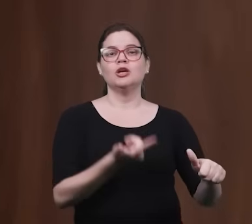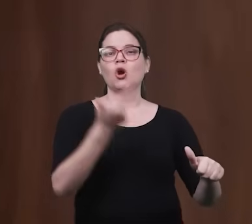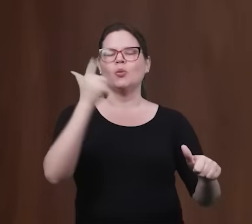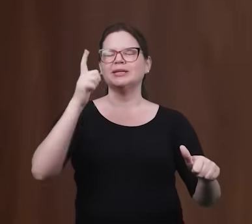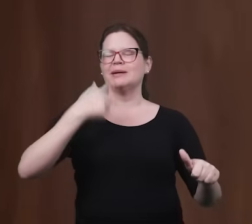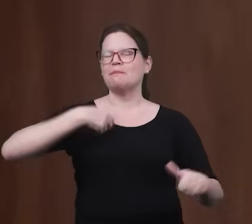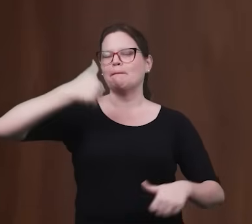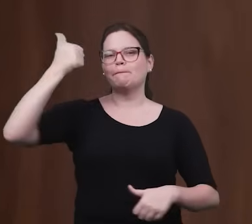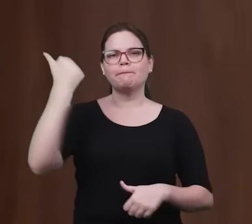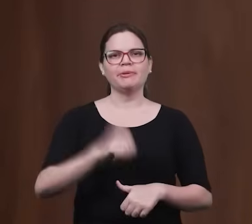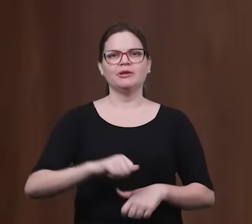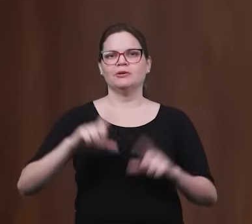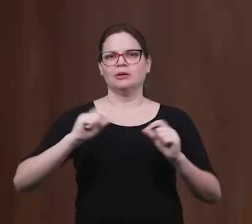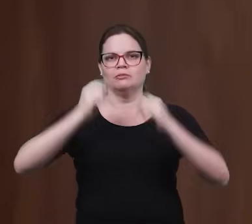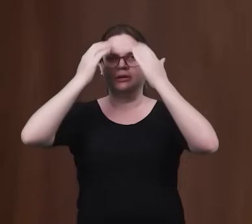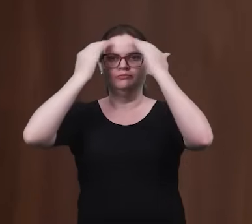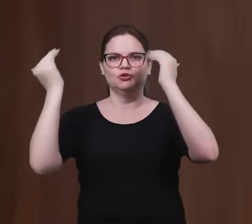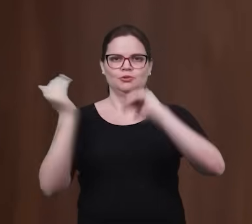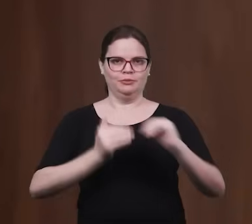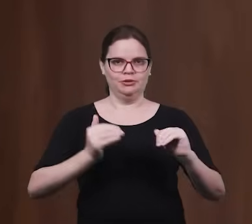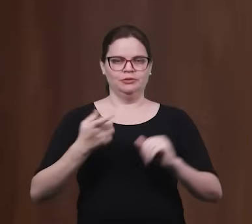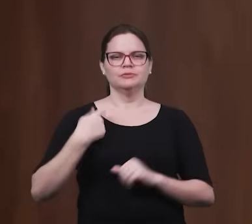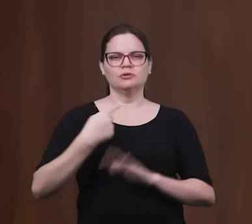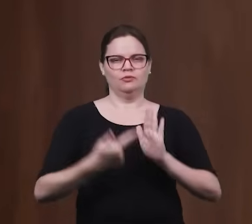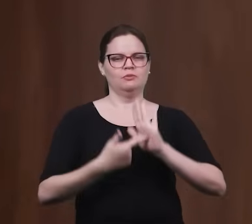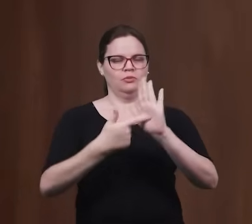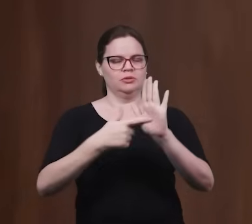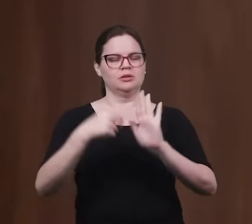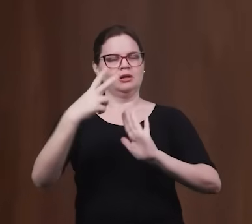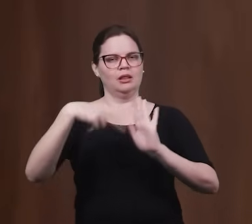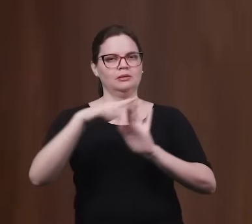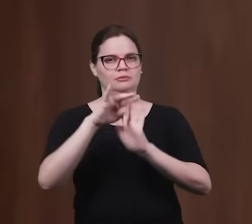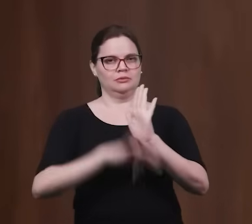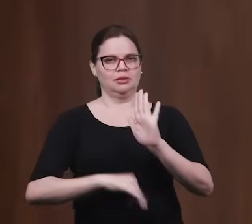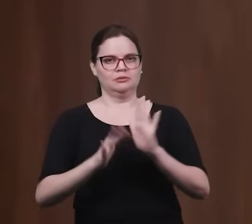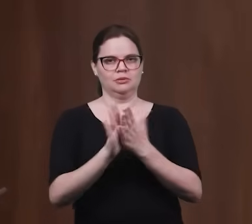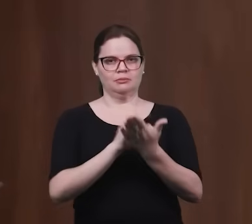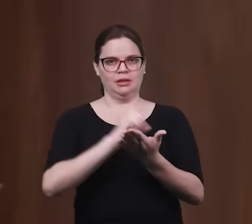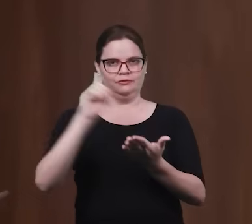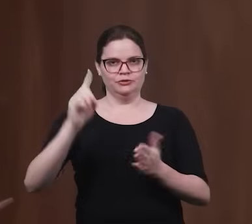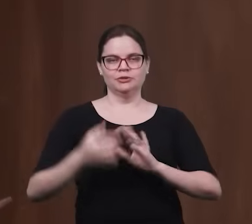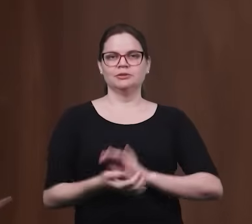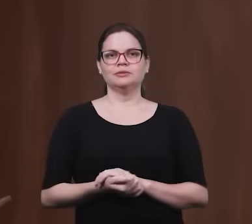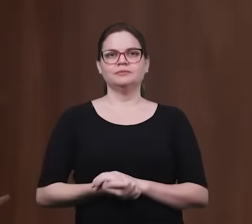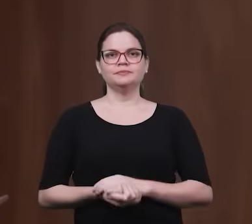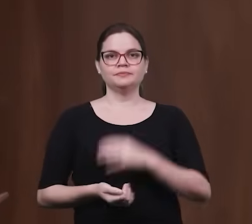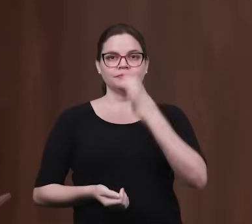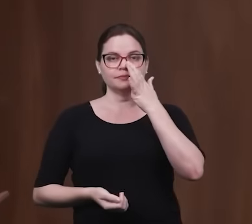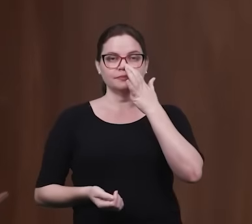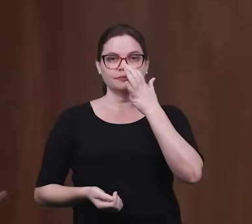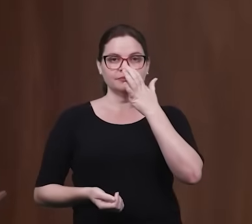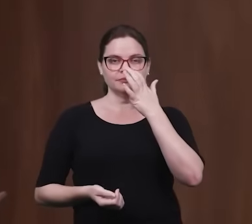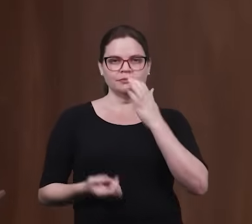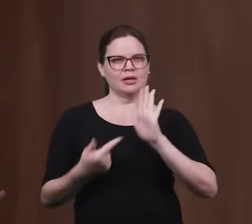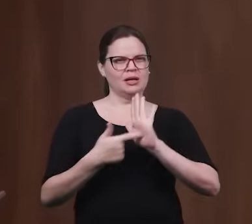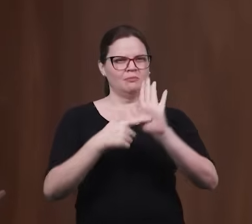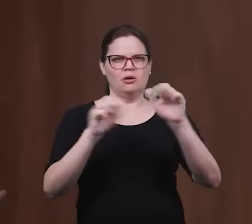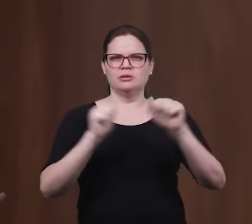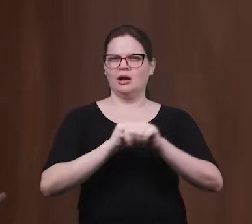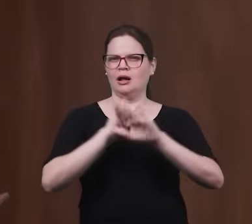a desobediência. Eu quero ilustrar mostrando uma passagem na palavra do Senhor que ela é